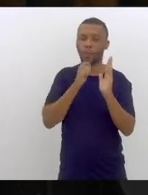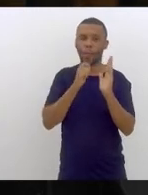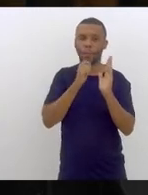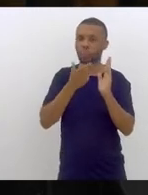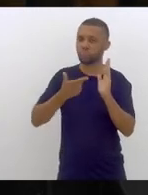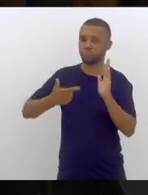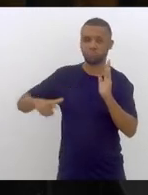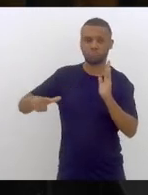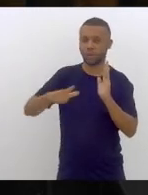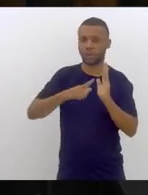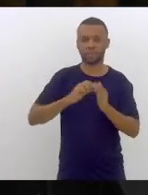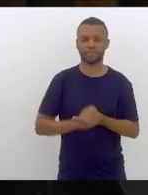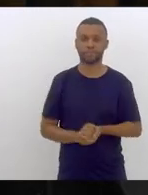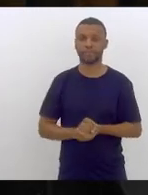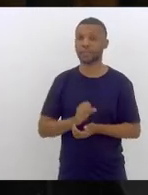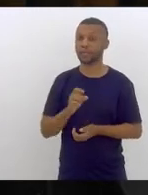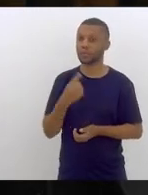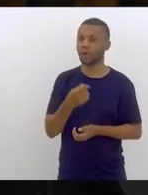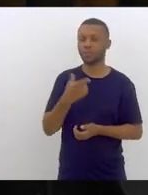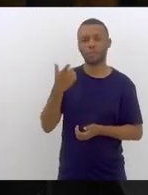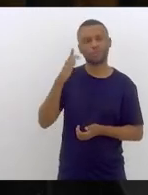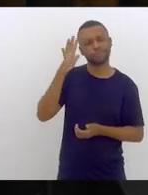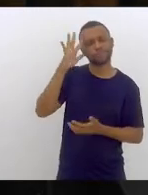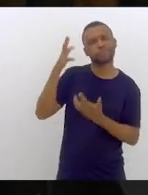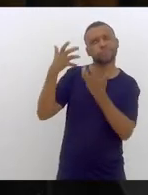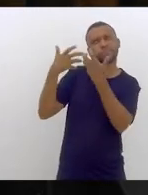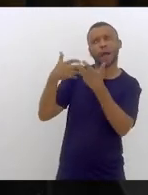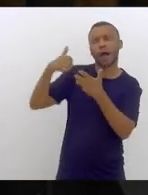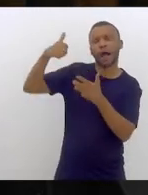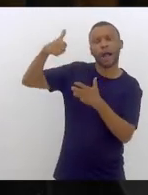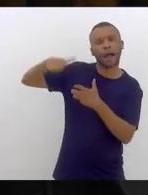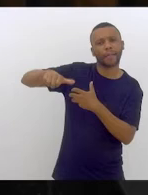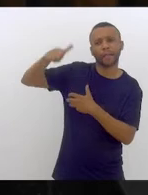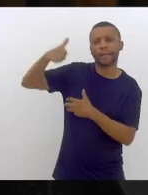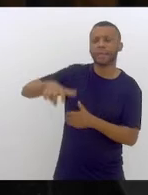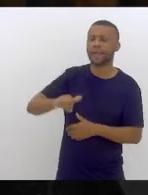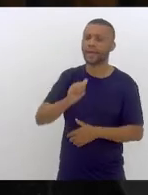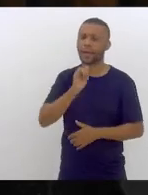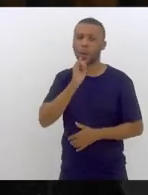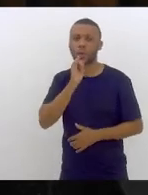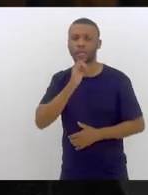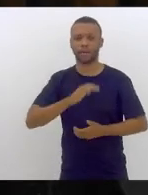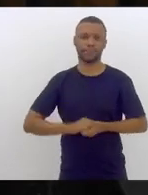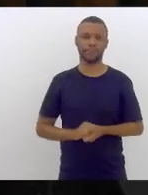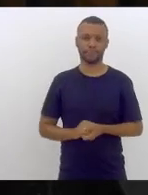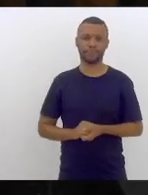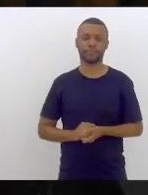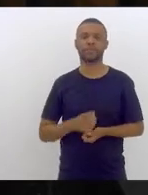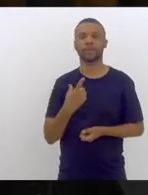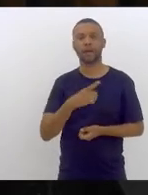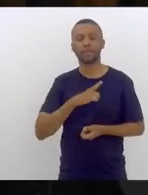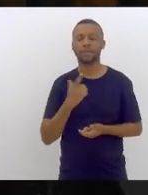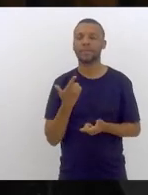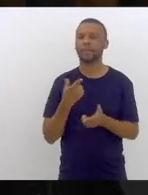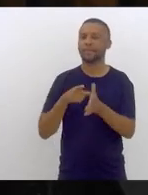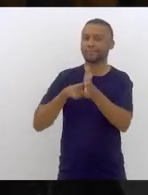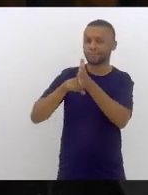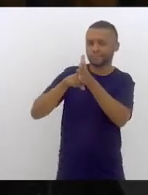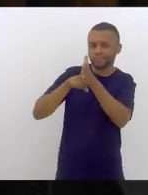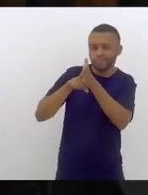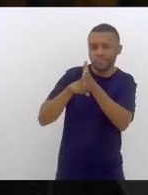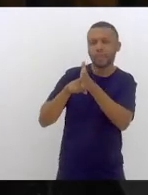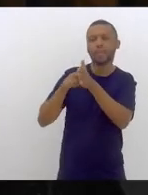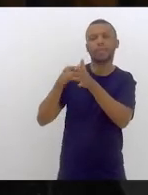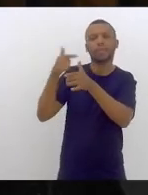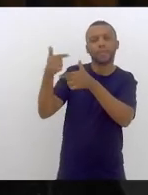e Se nós formos analisar Deputado valdeck tivemos esse trabalho na recente